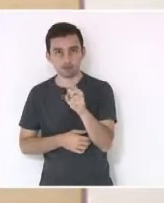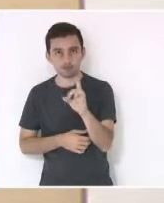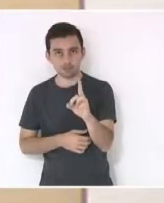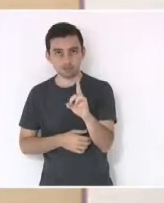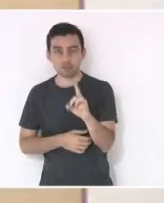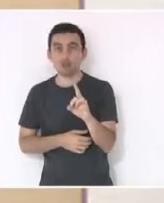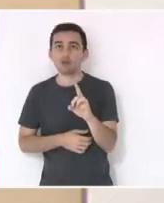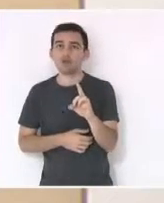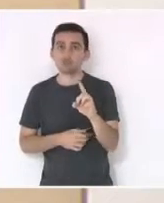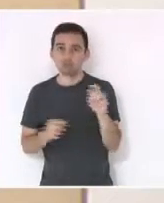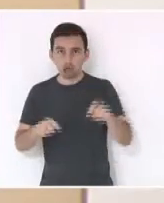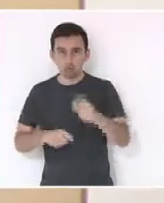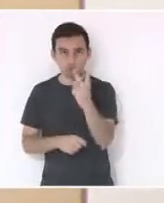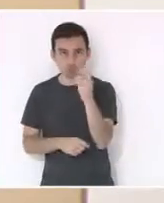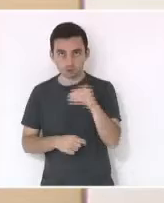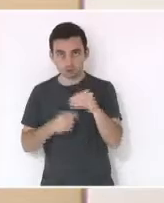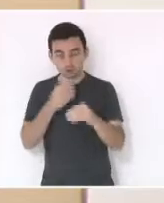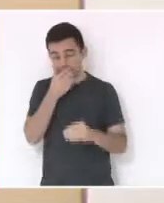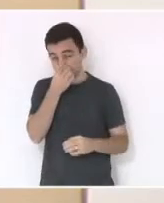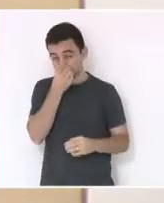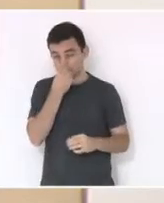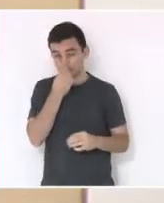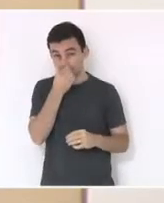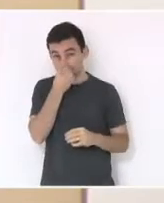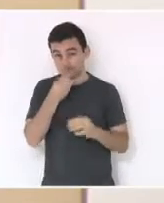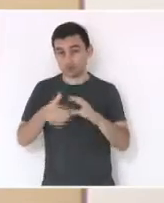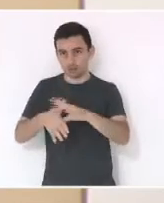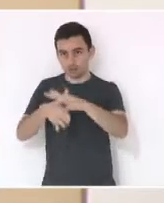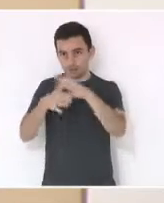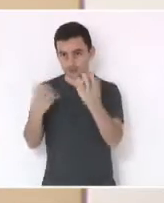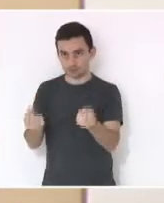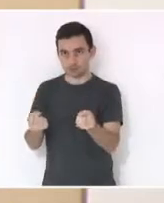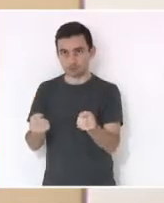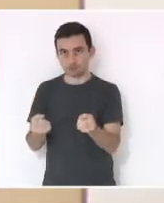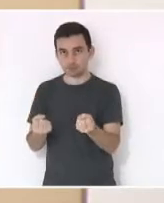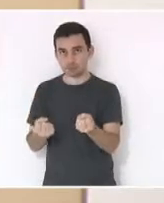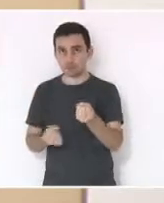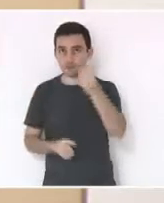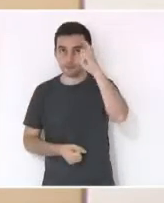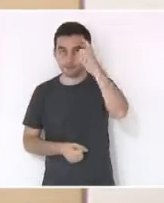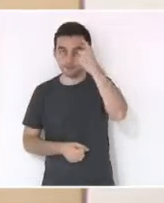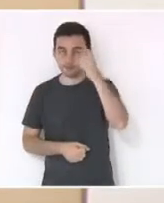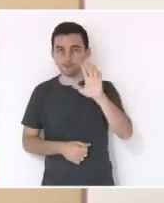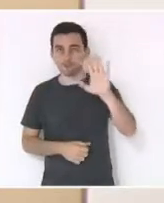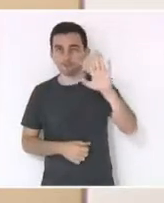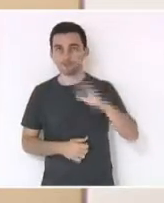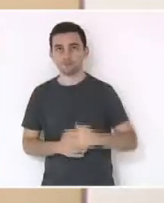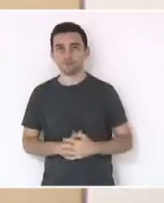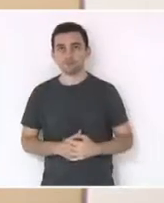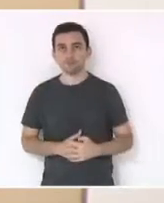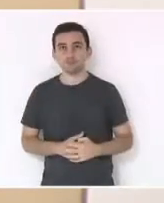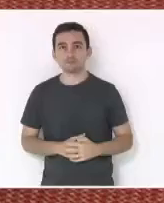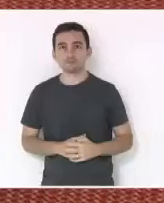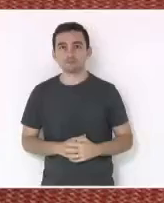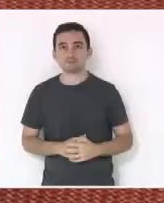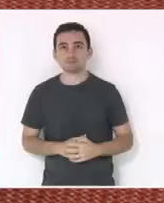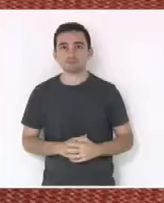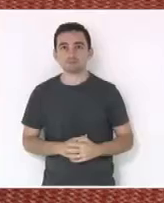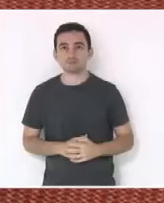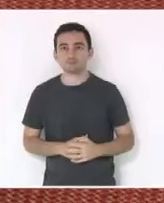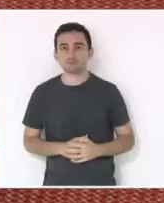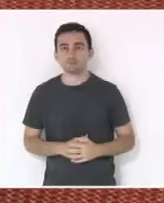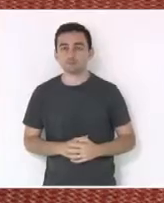72 minutos com o controle do líder deputado comigo a palavra se